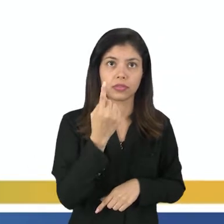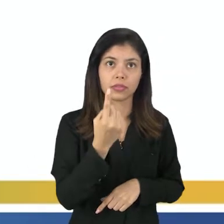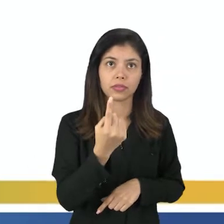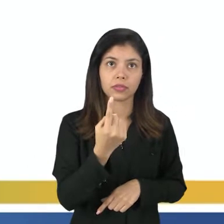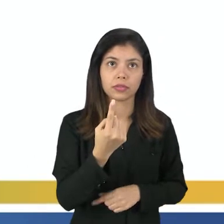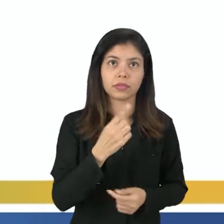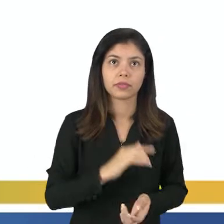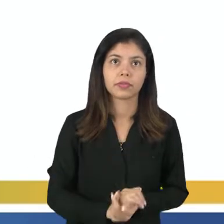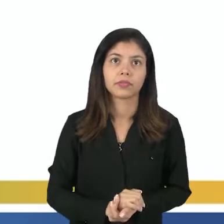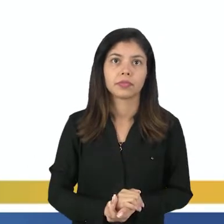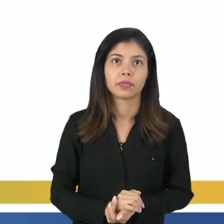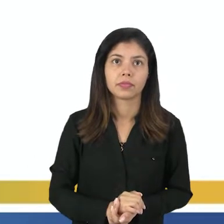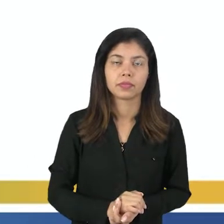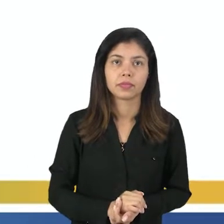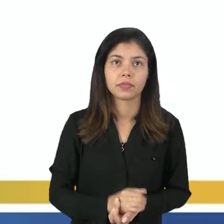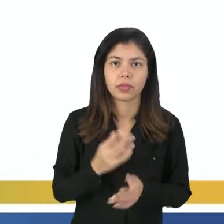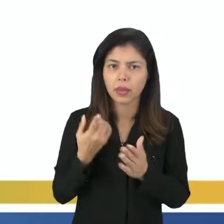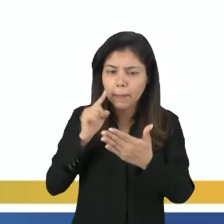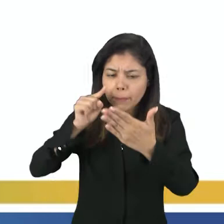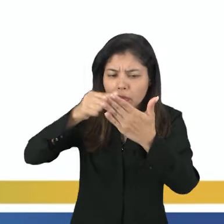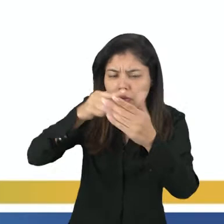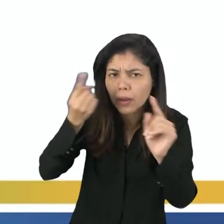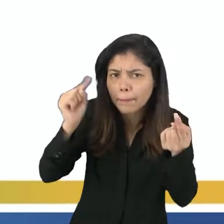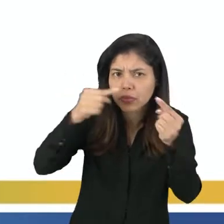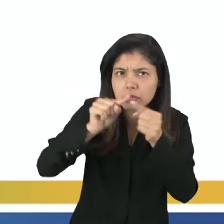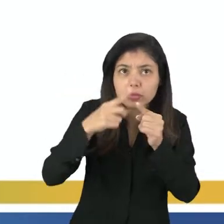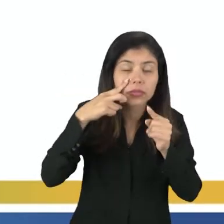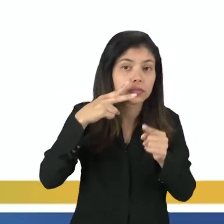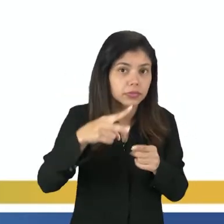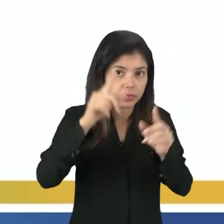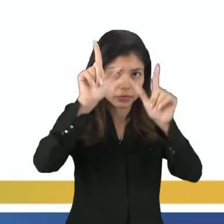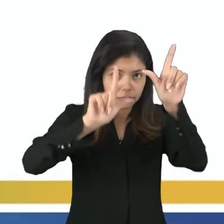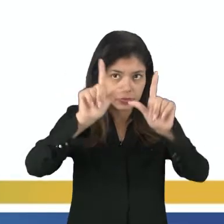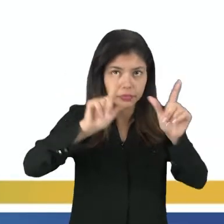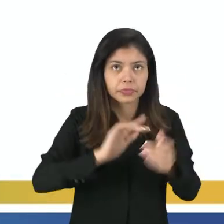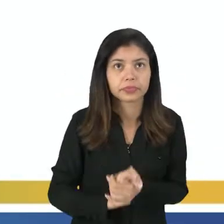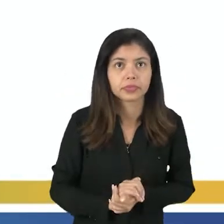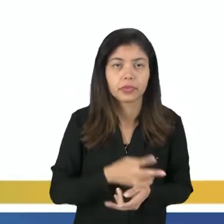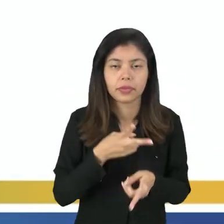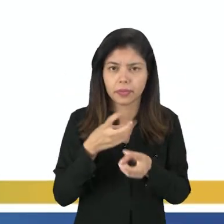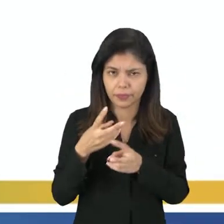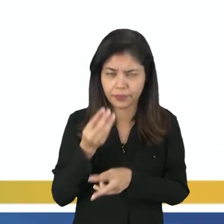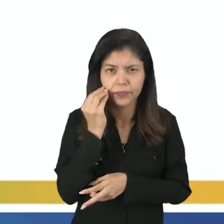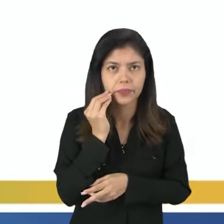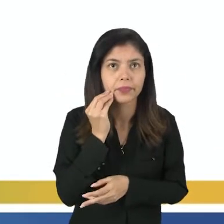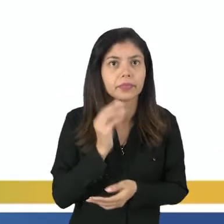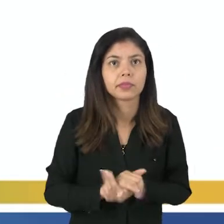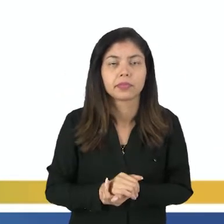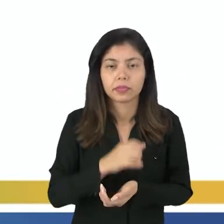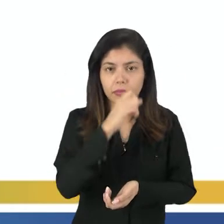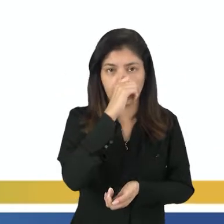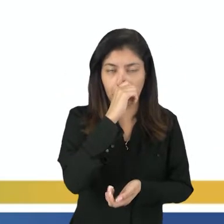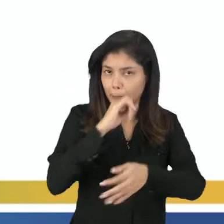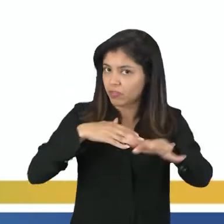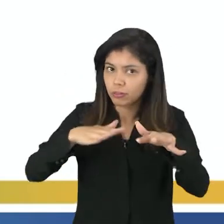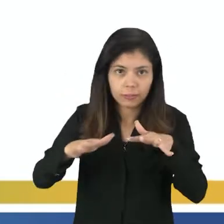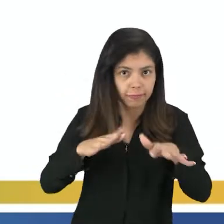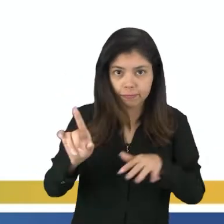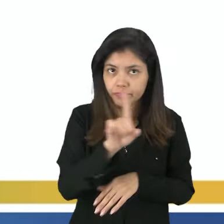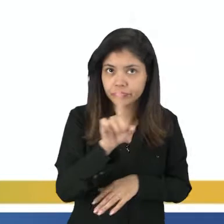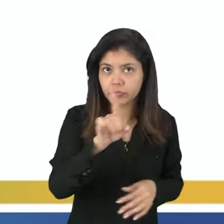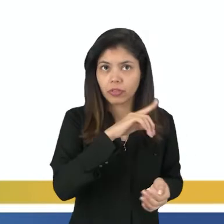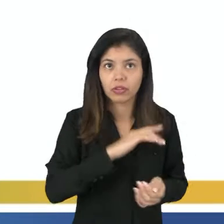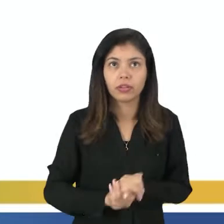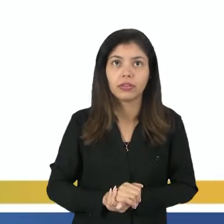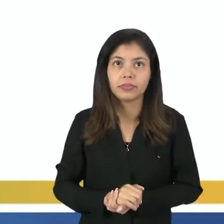uma, aproxime-se aí da sua tela, do seu computador, da sua TV e faça o teste. Não está se movendo, essa